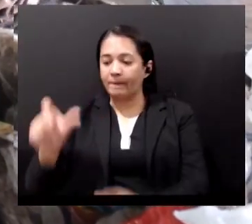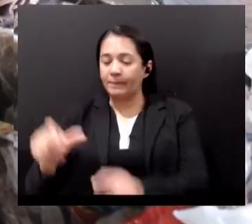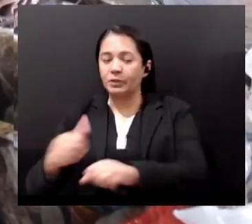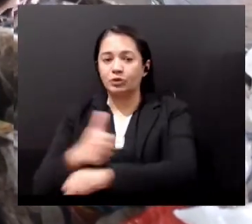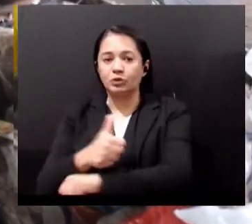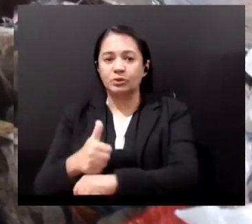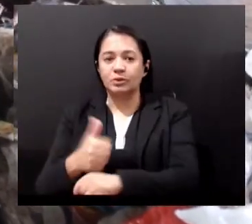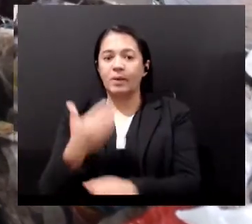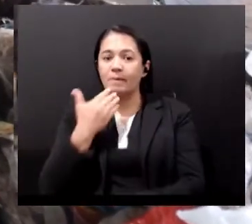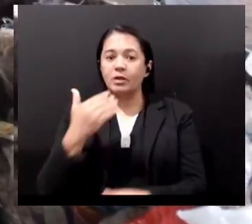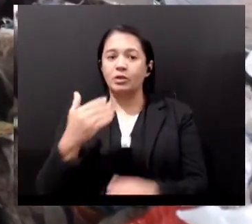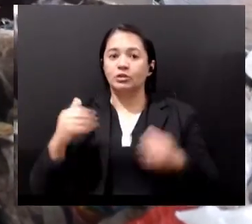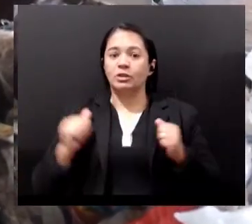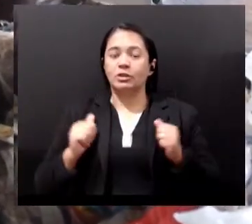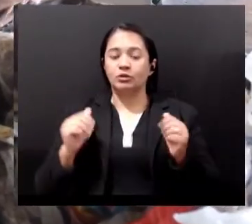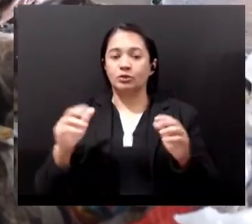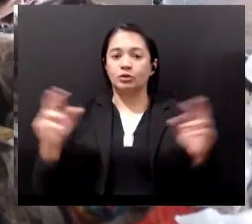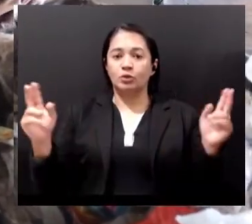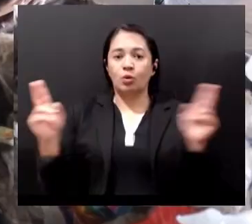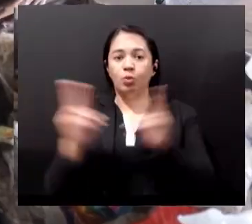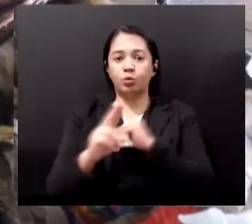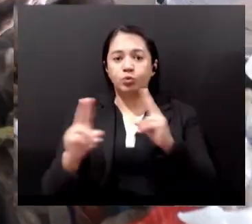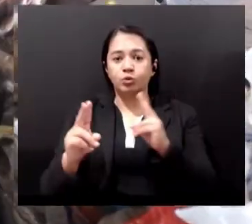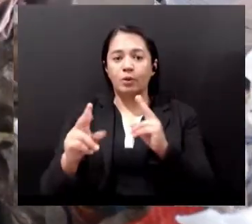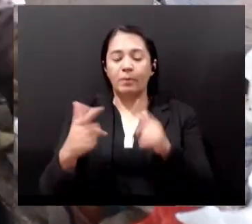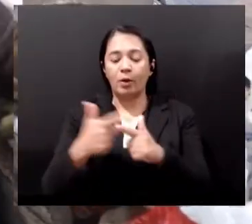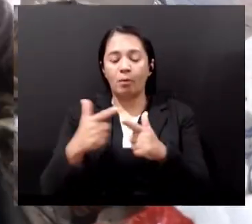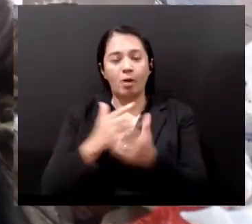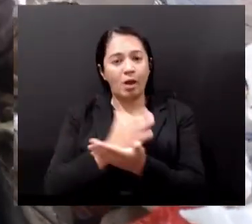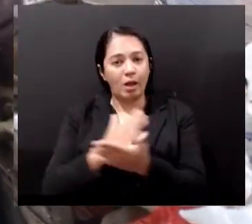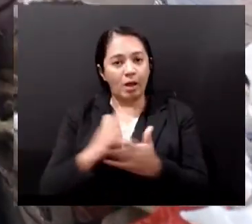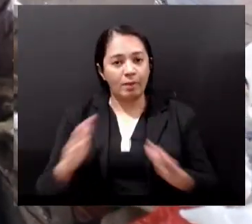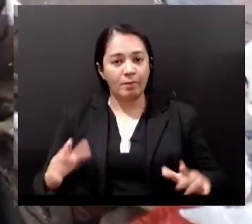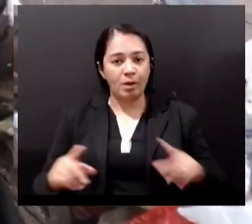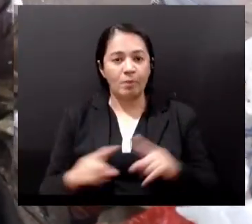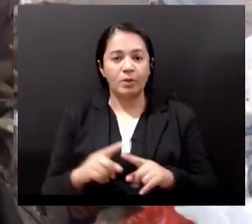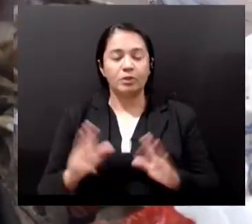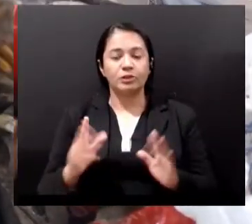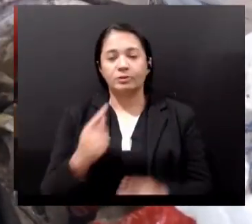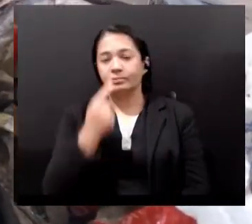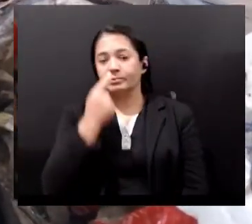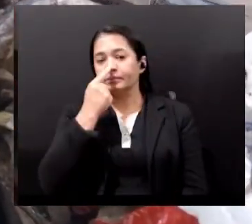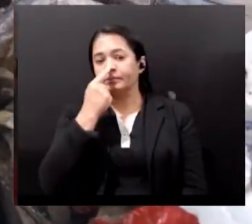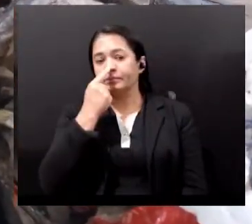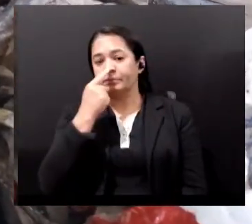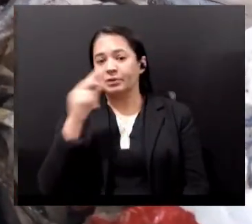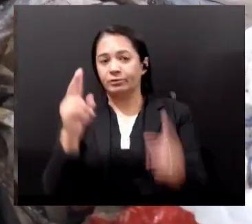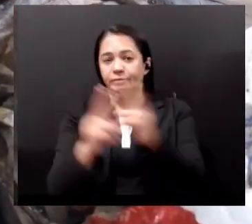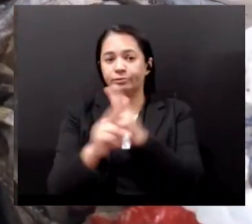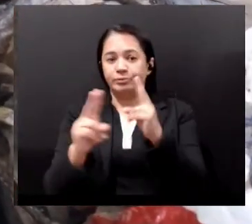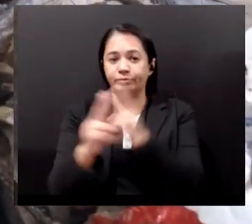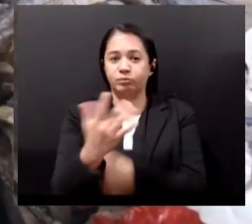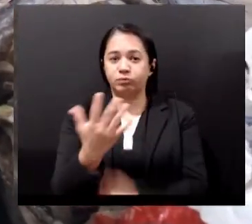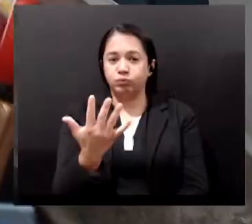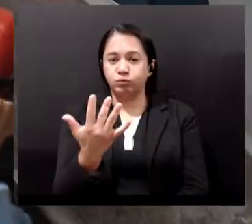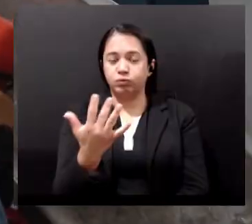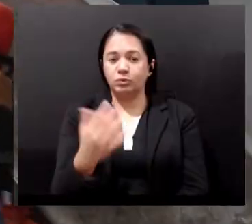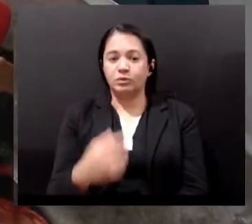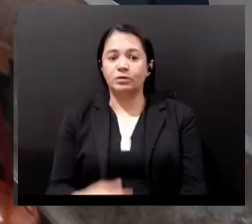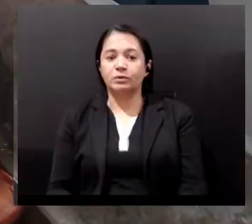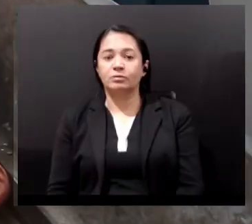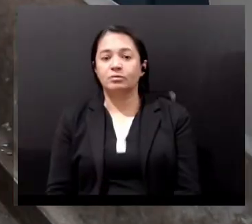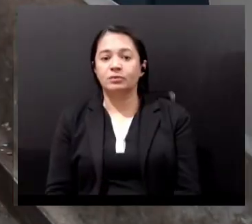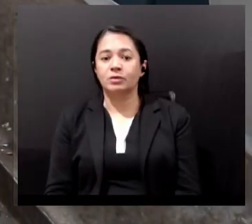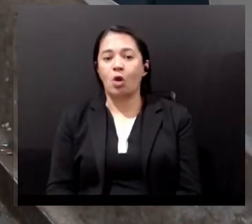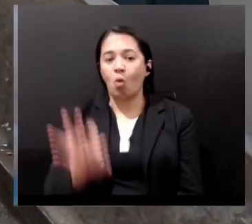Especialistas pedem ações urgentes para combater o problema, que também está intimamente ligado à crise climática. Apenas